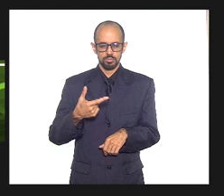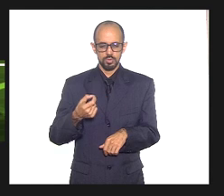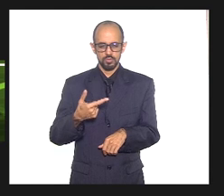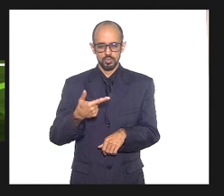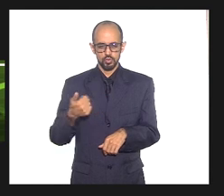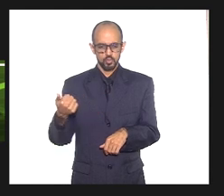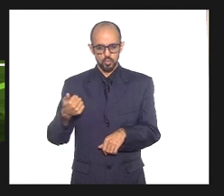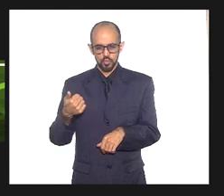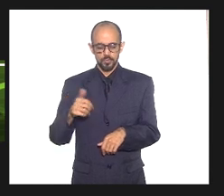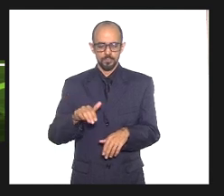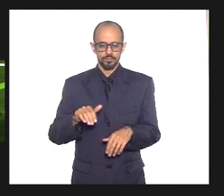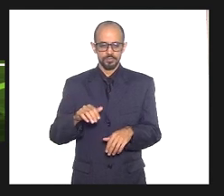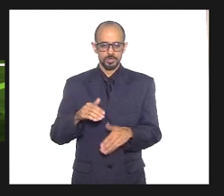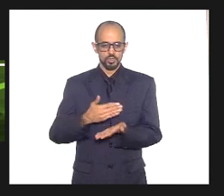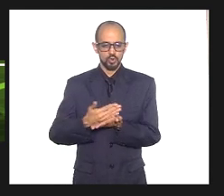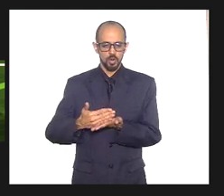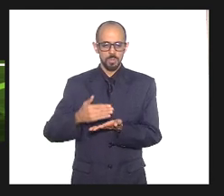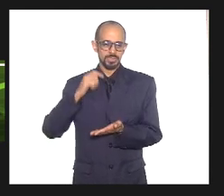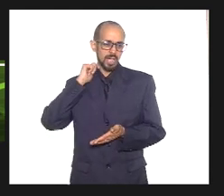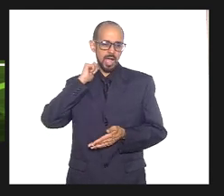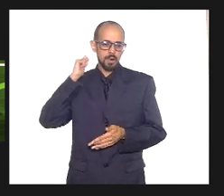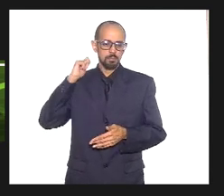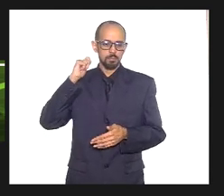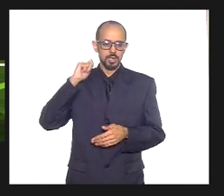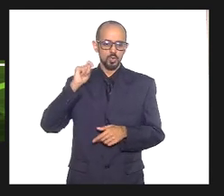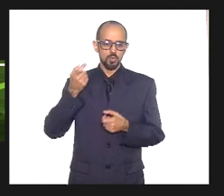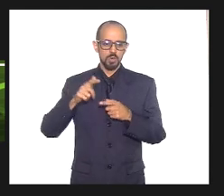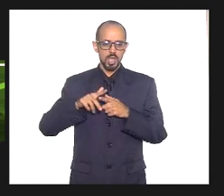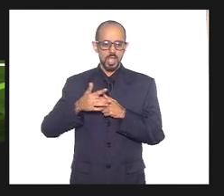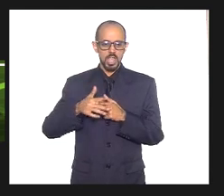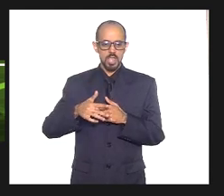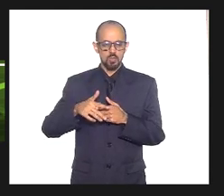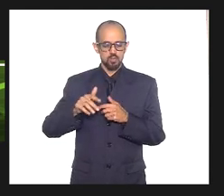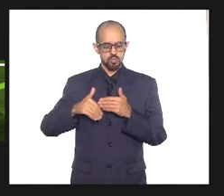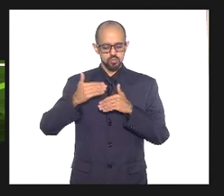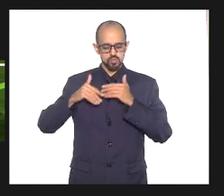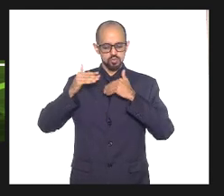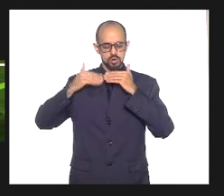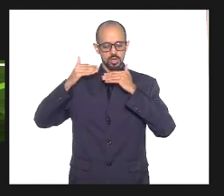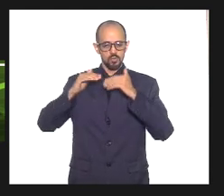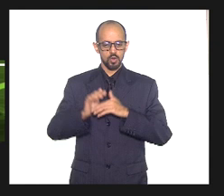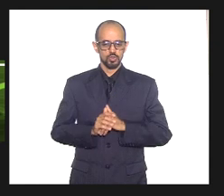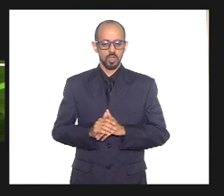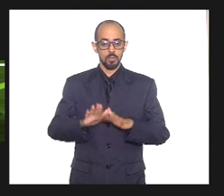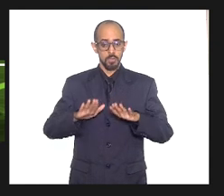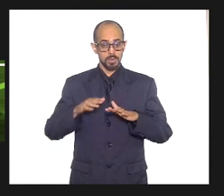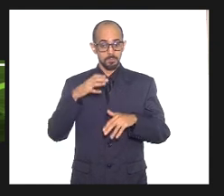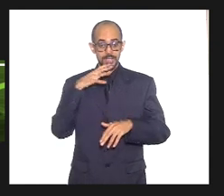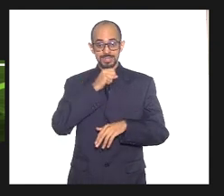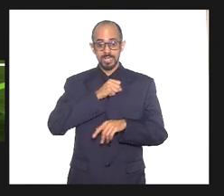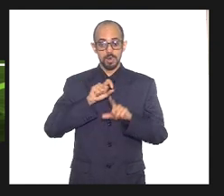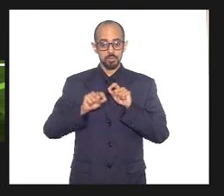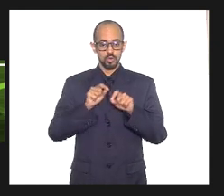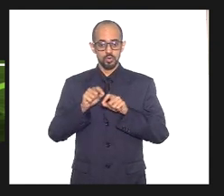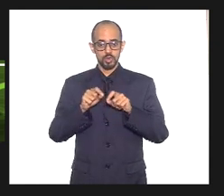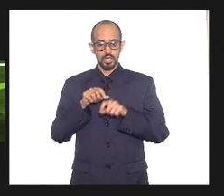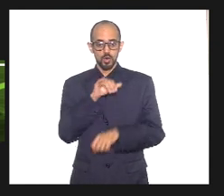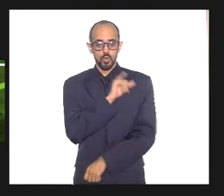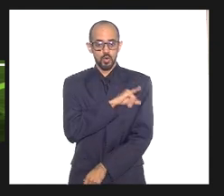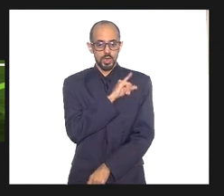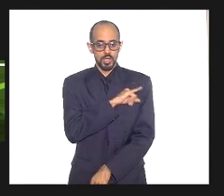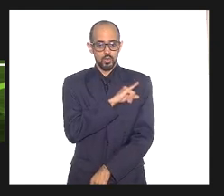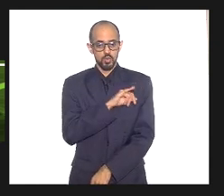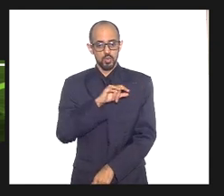2021, a partir de abril a gente começa a ter uma recuperaçãozinha, mas percebam que o estado do Rio de Janeiro está abaixo